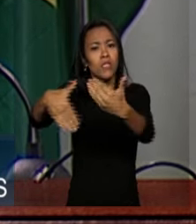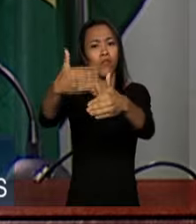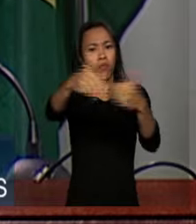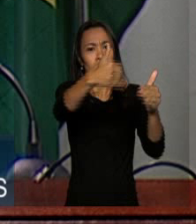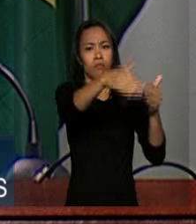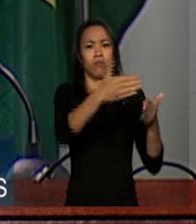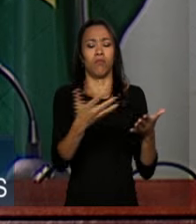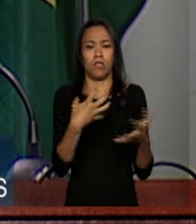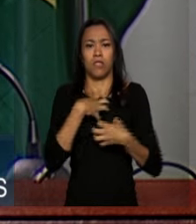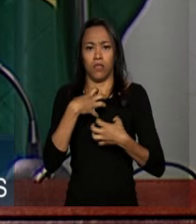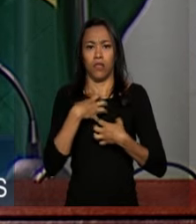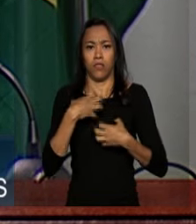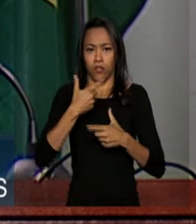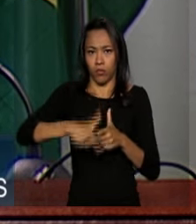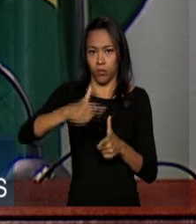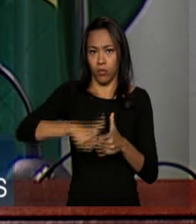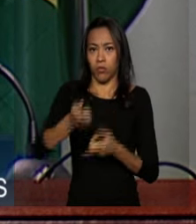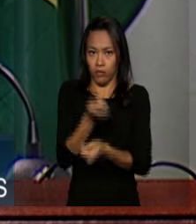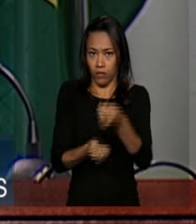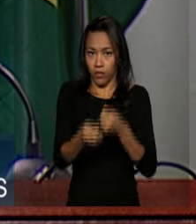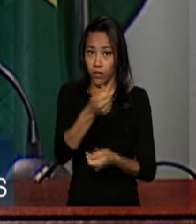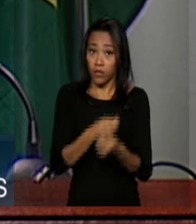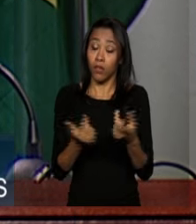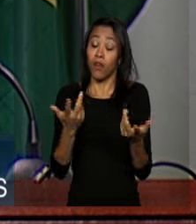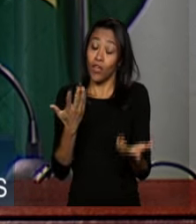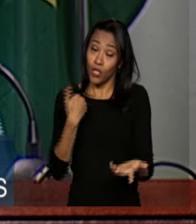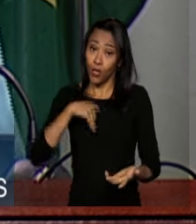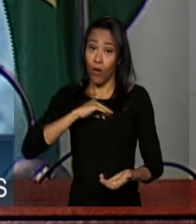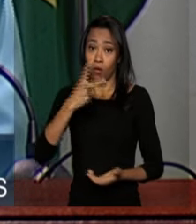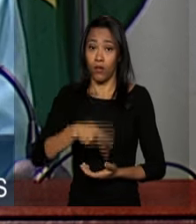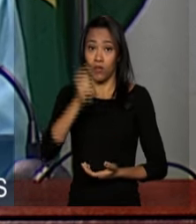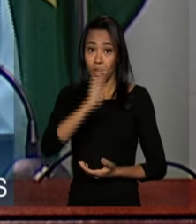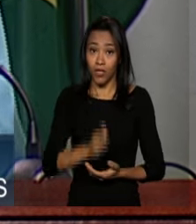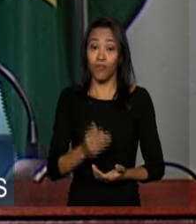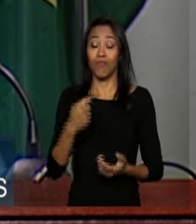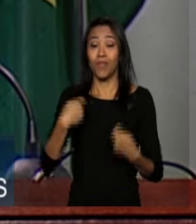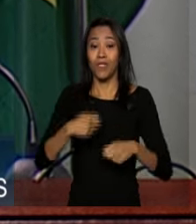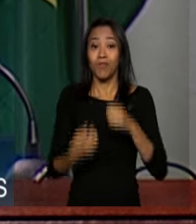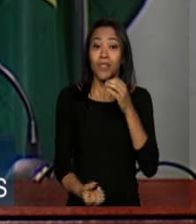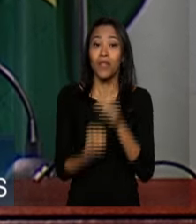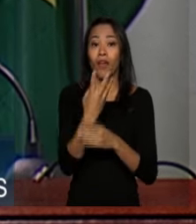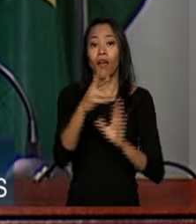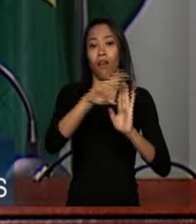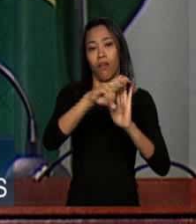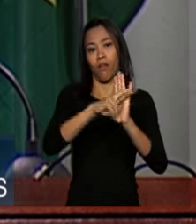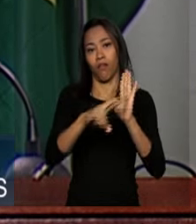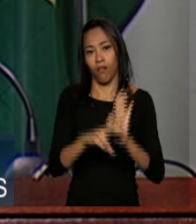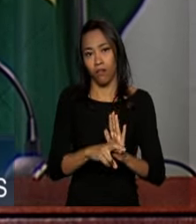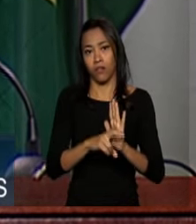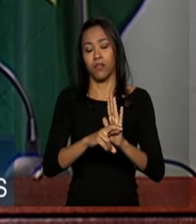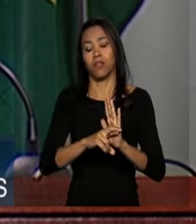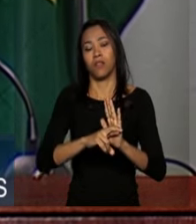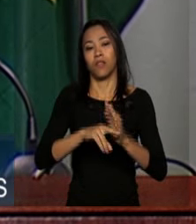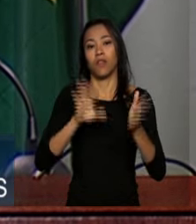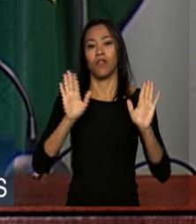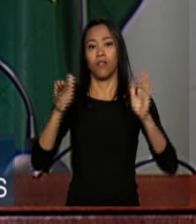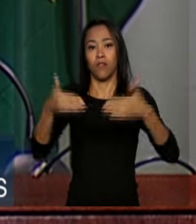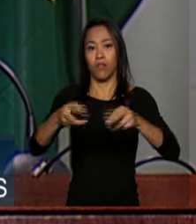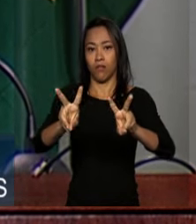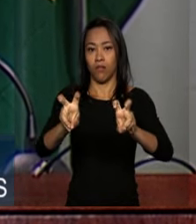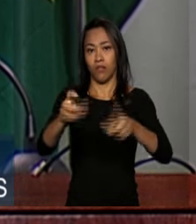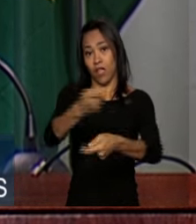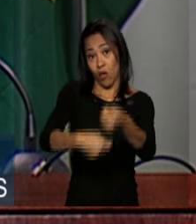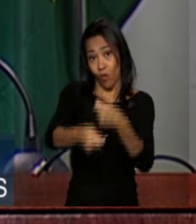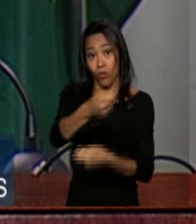razão das medidas econômicas que tivemos de adotar recentemente para minorar os efeitos locais de